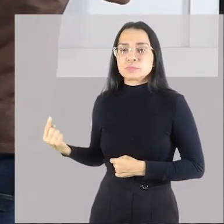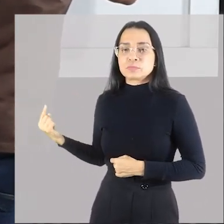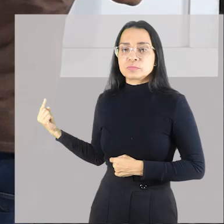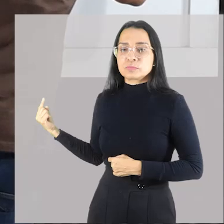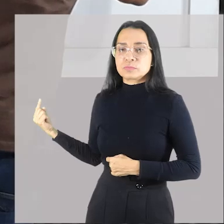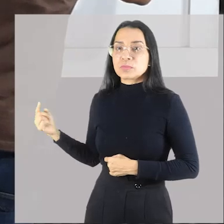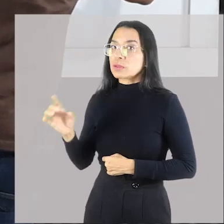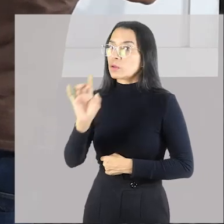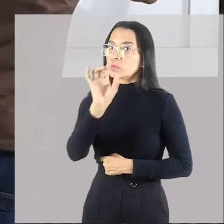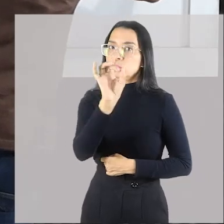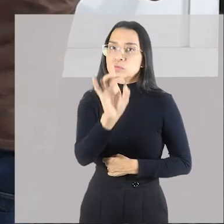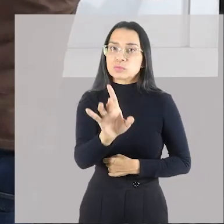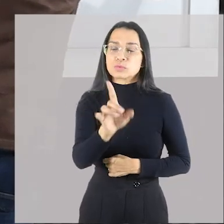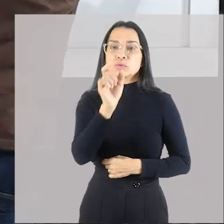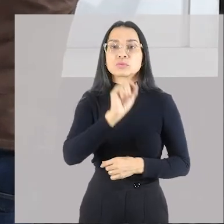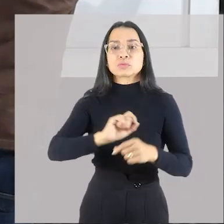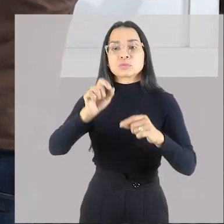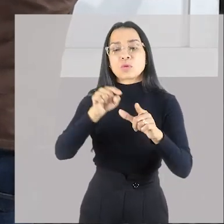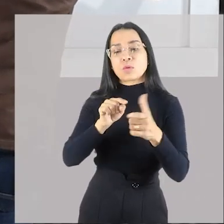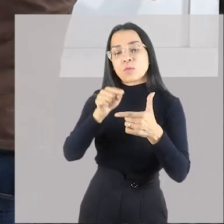o eixo x.